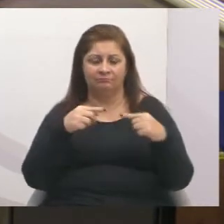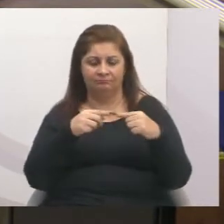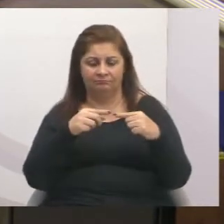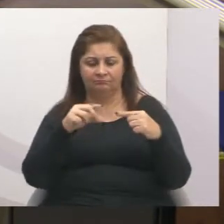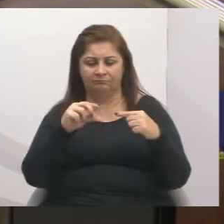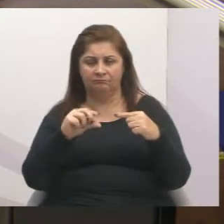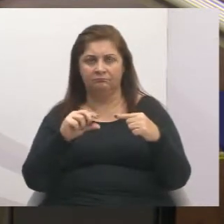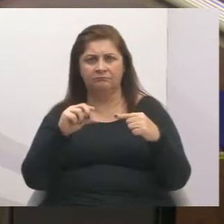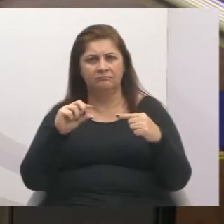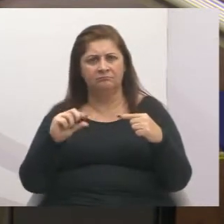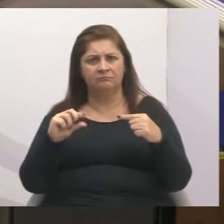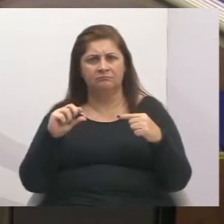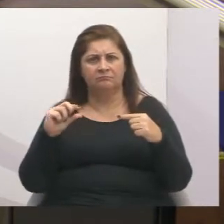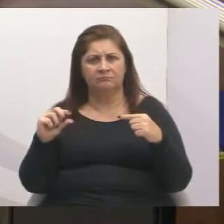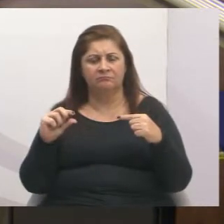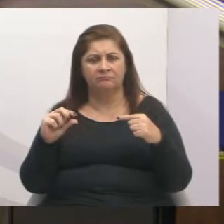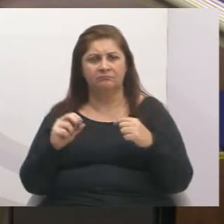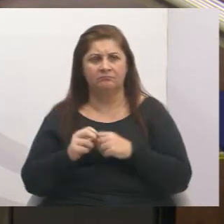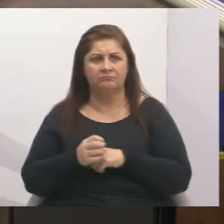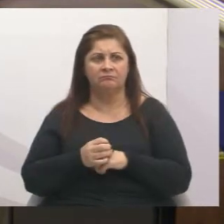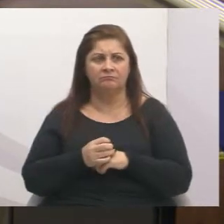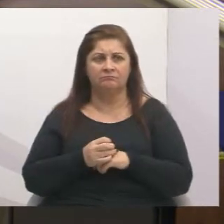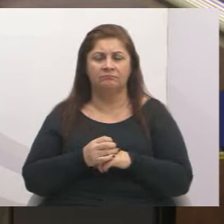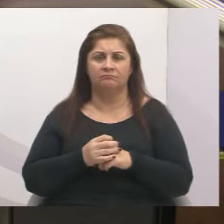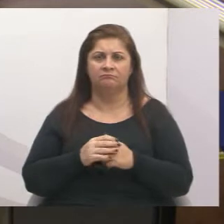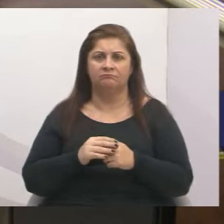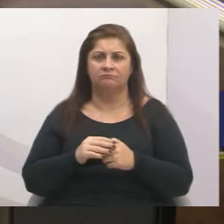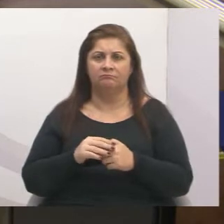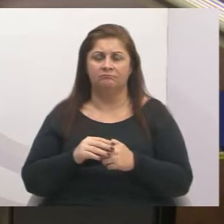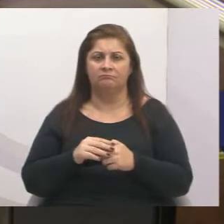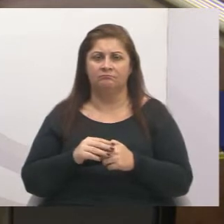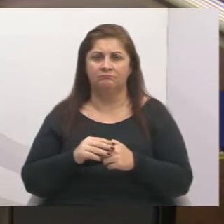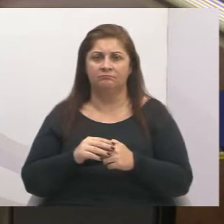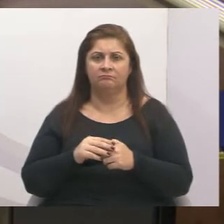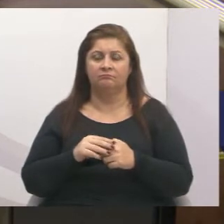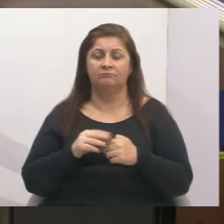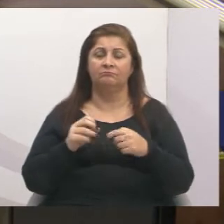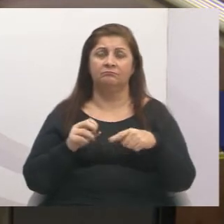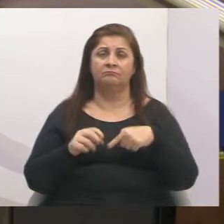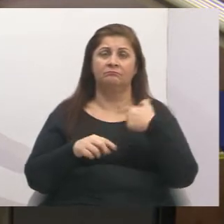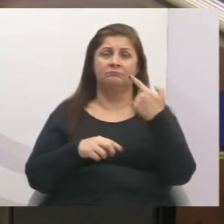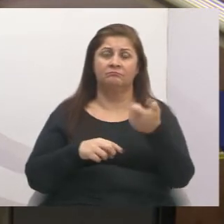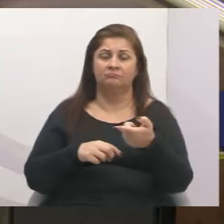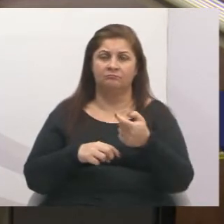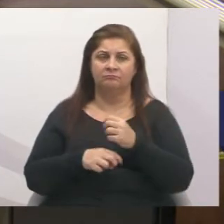menor do que deveria receber e depois,